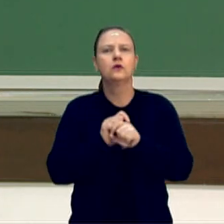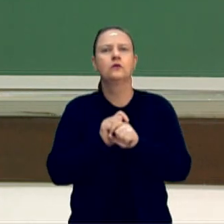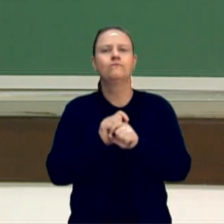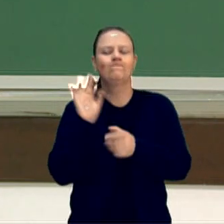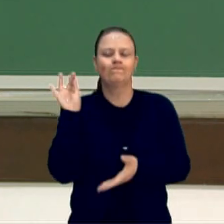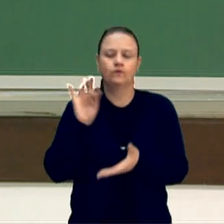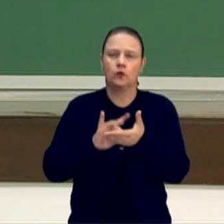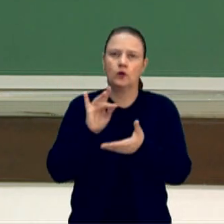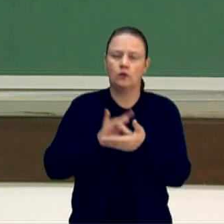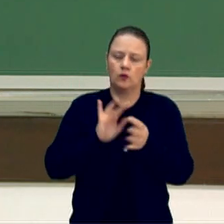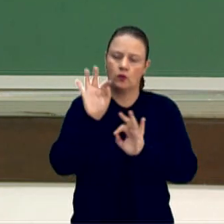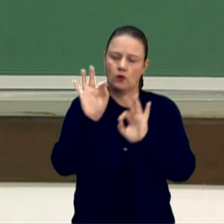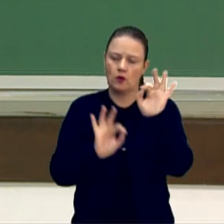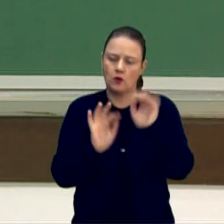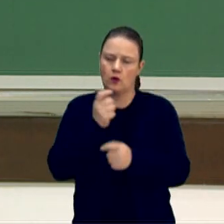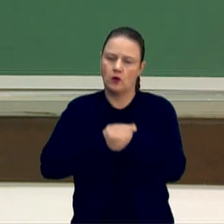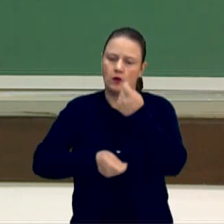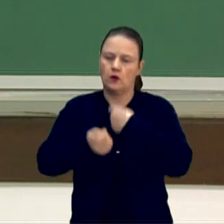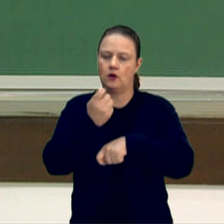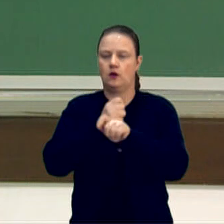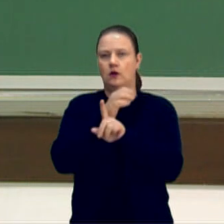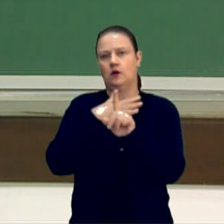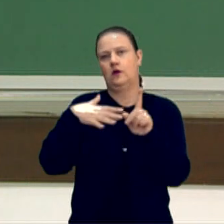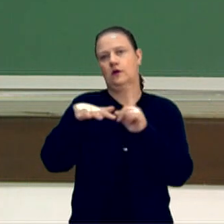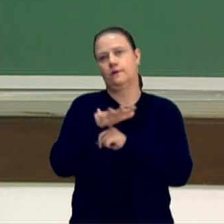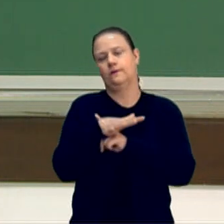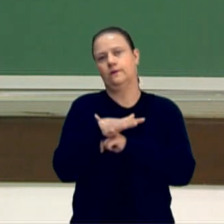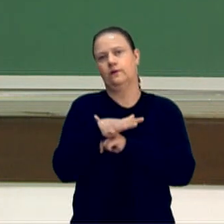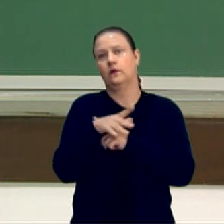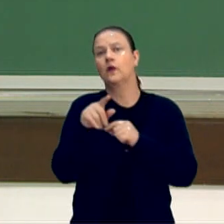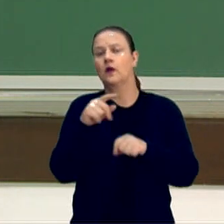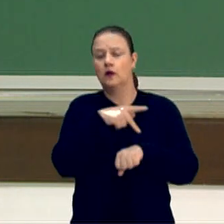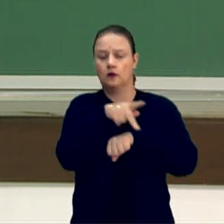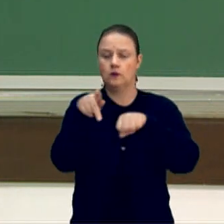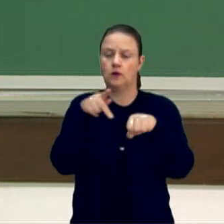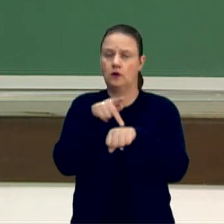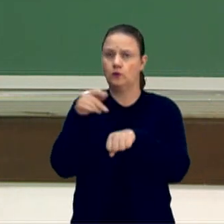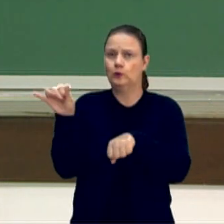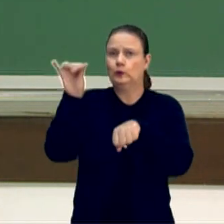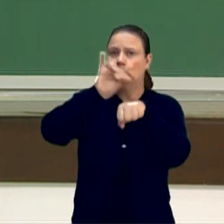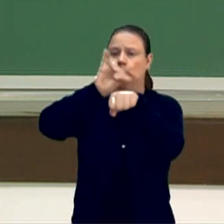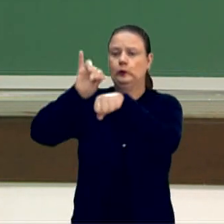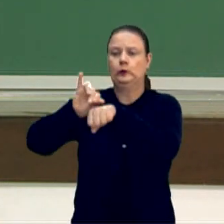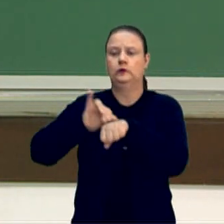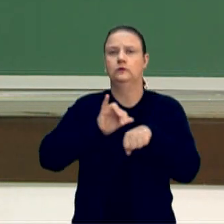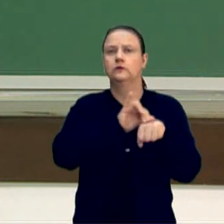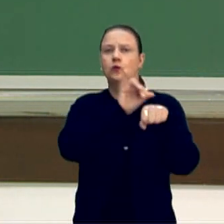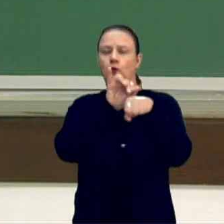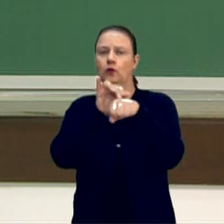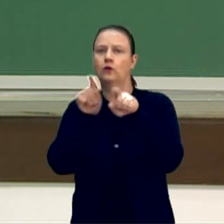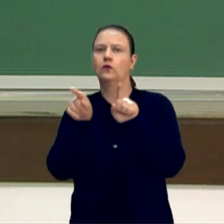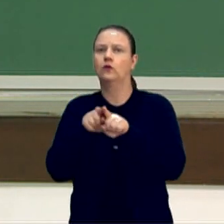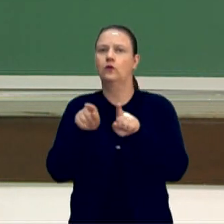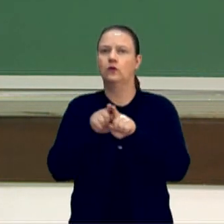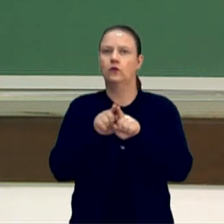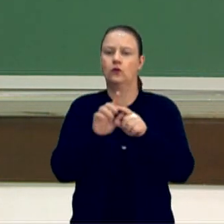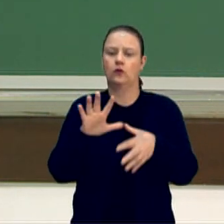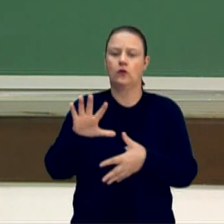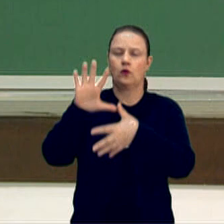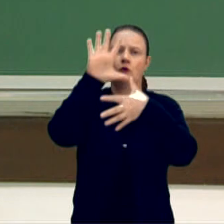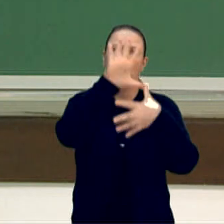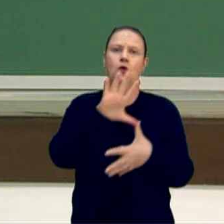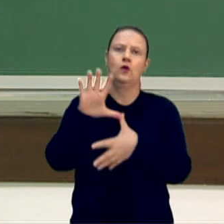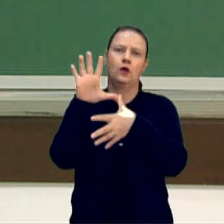organização socioeconômica dentro do continente. Tanto que você vai ter países centrais dentro do continente